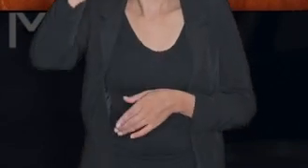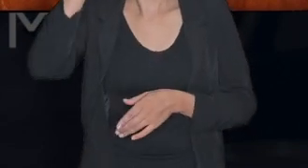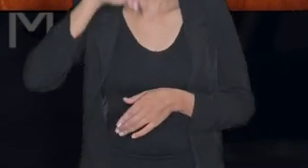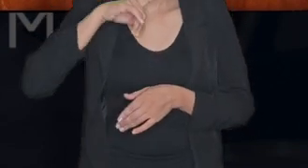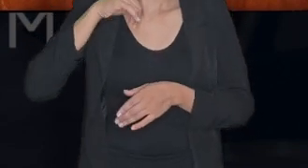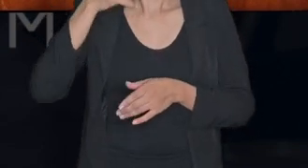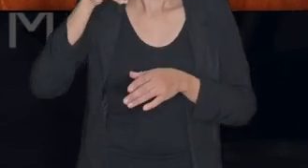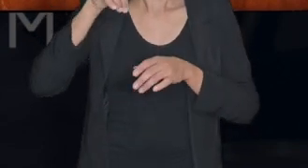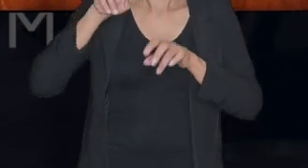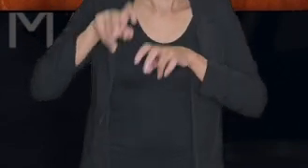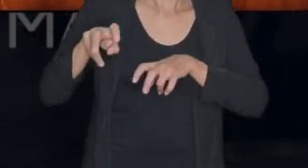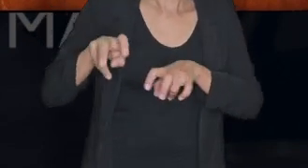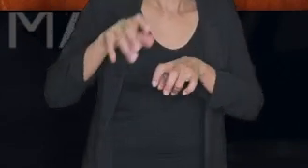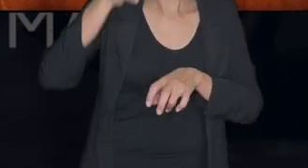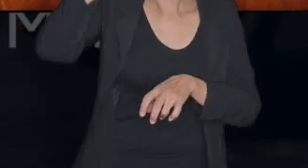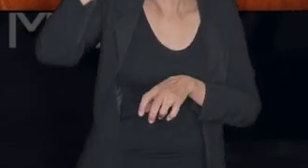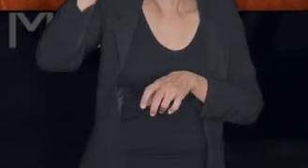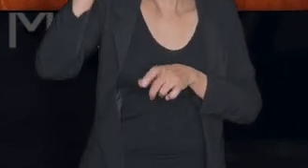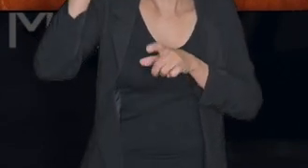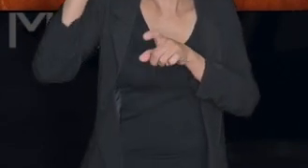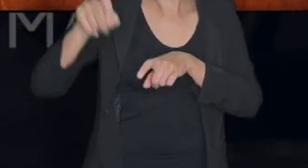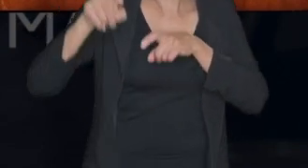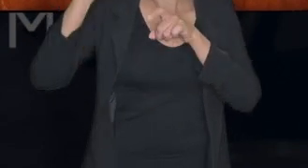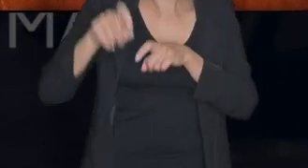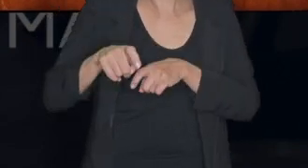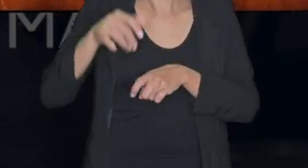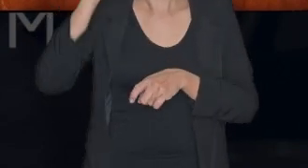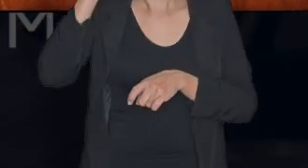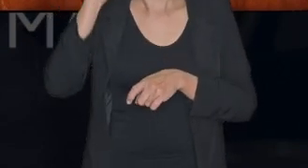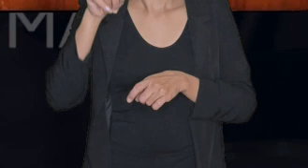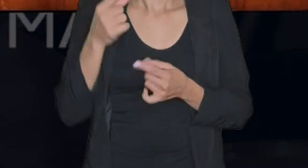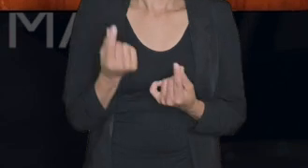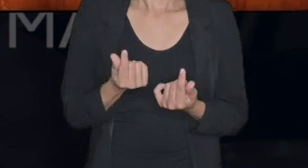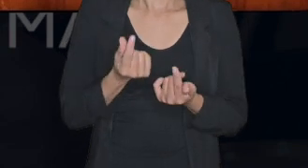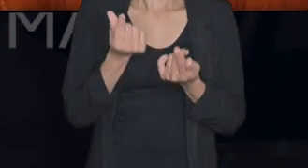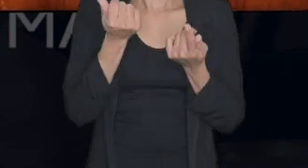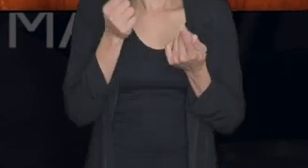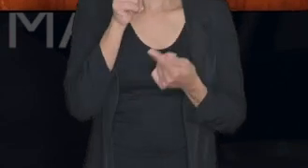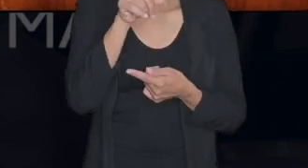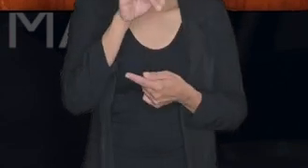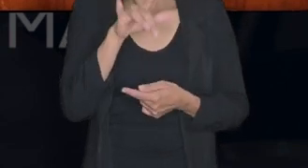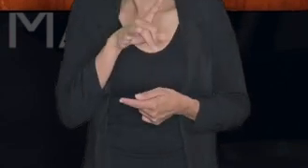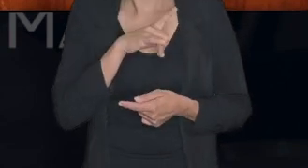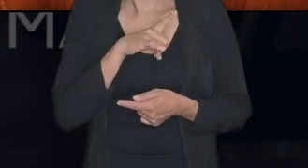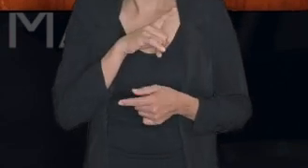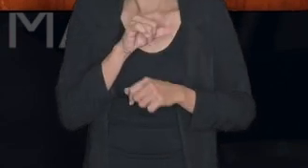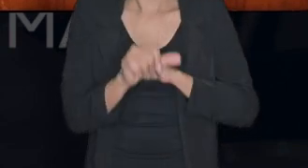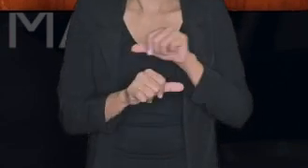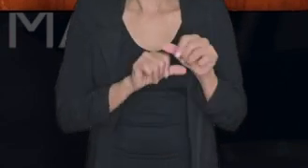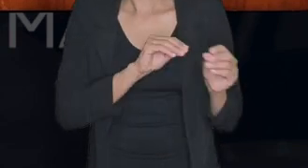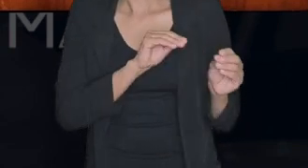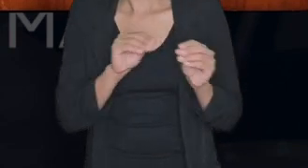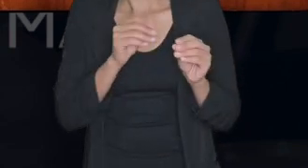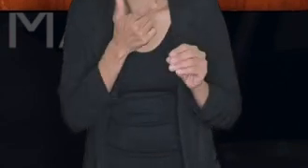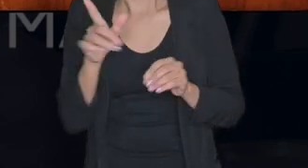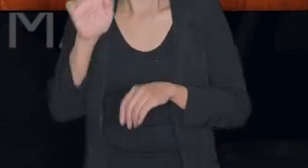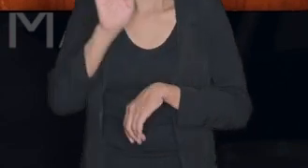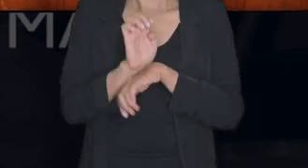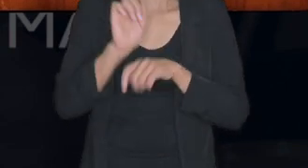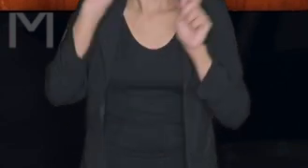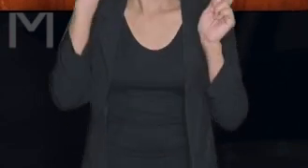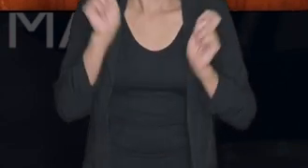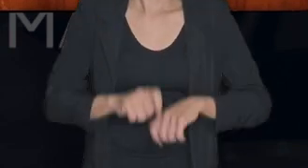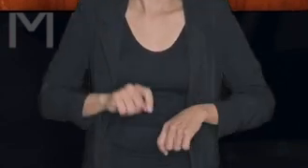gado, tudo muito valoroso. Se você sai de um estado para outro, é possível que você faça um bom planejamento